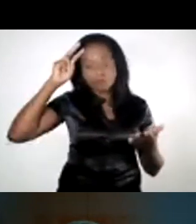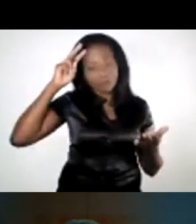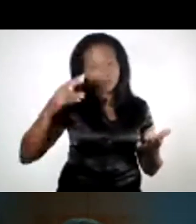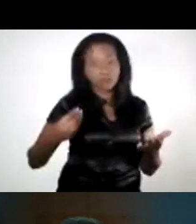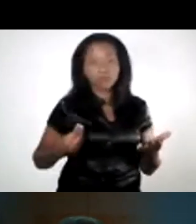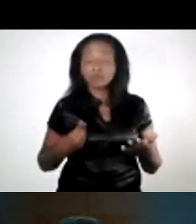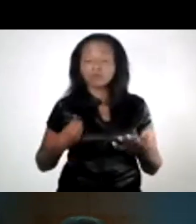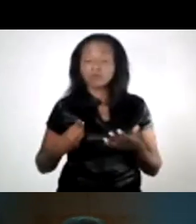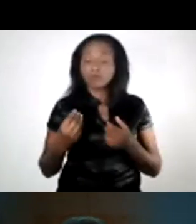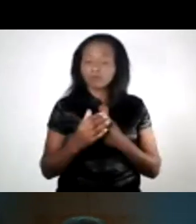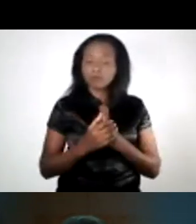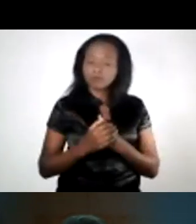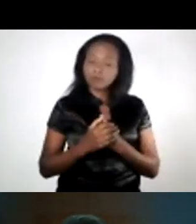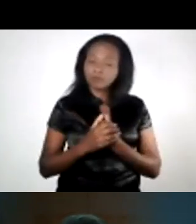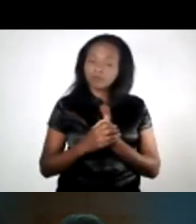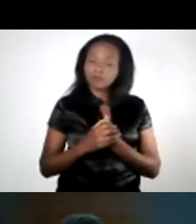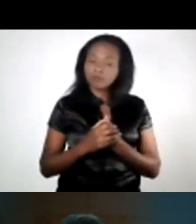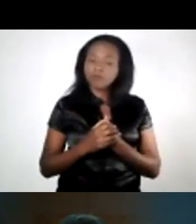né?